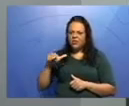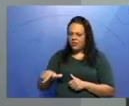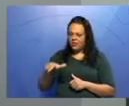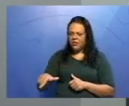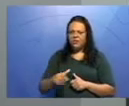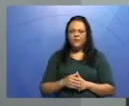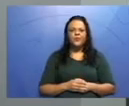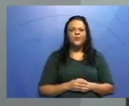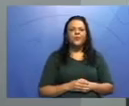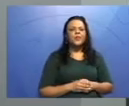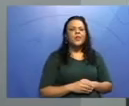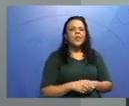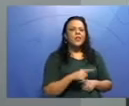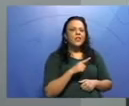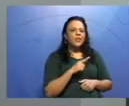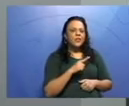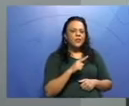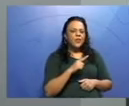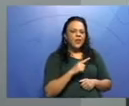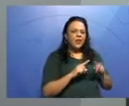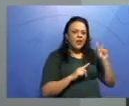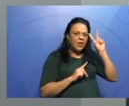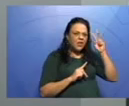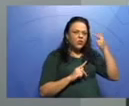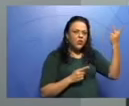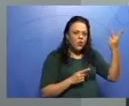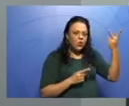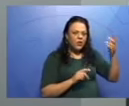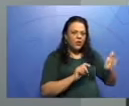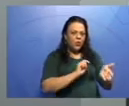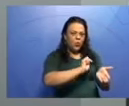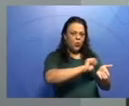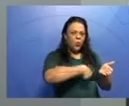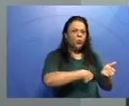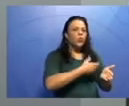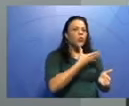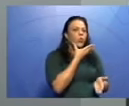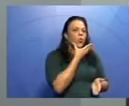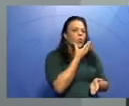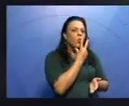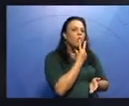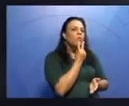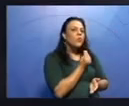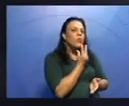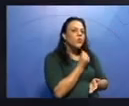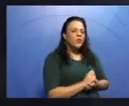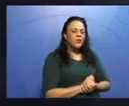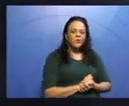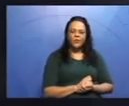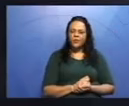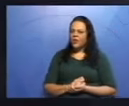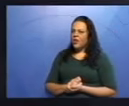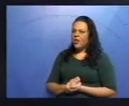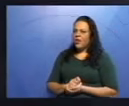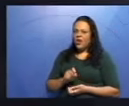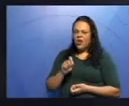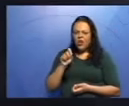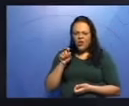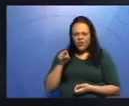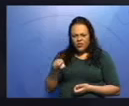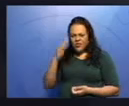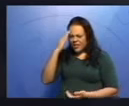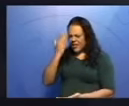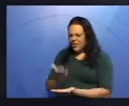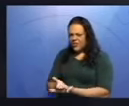Nós falamos de contos machadianos, ou histórias, narrativas machadianas. Você acredita que as cartas de baralho